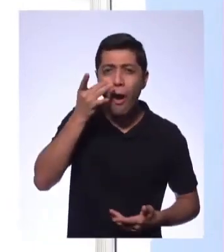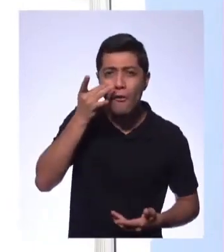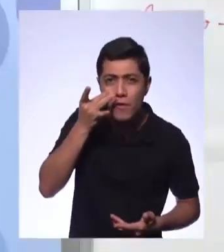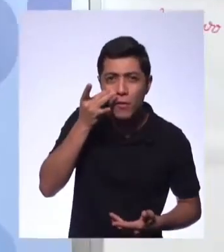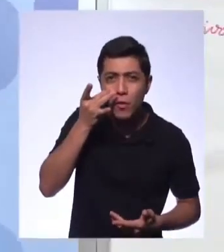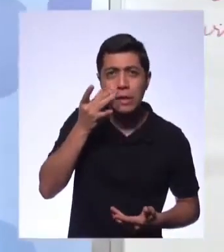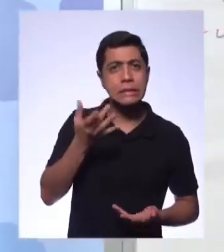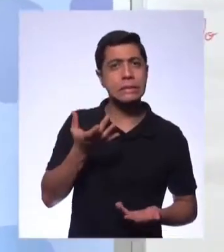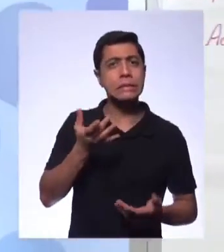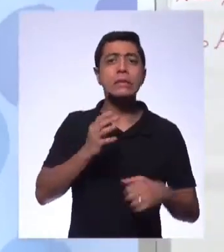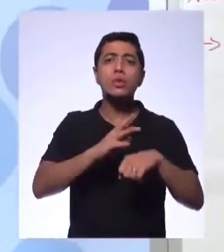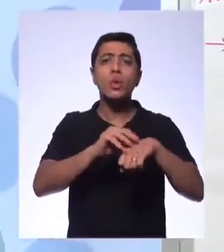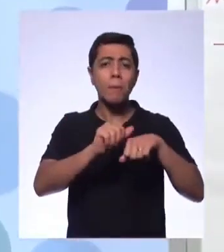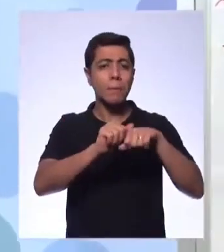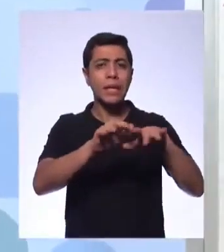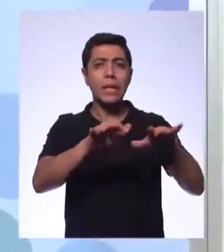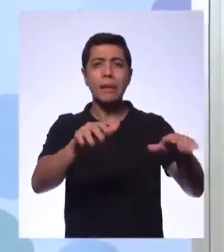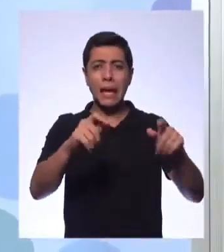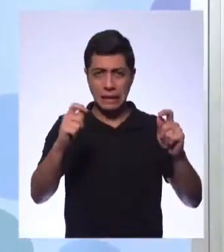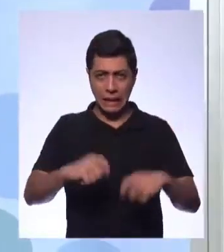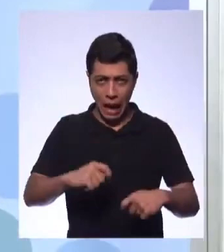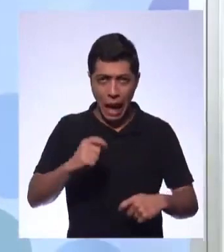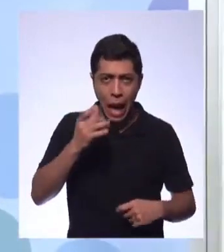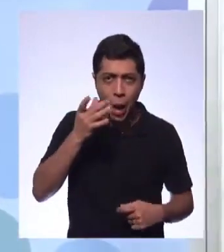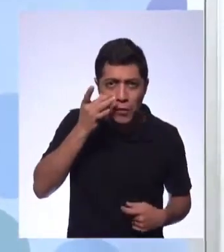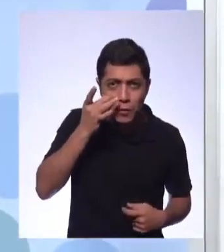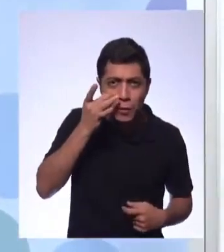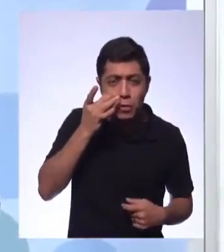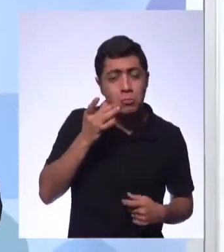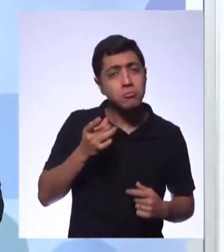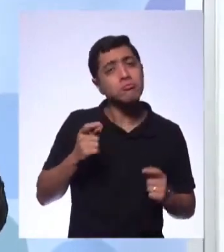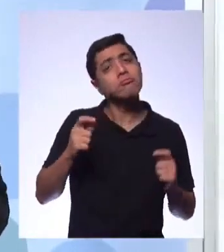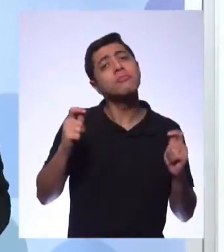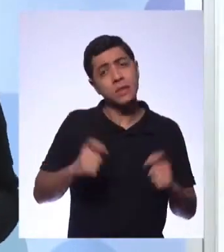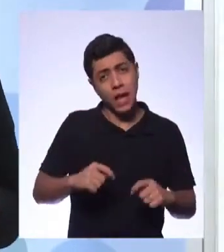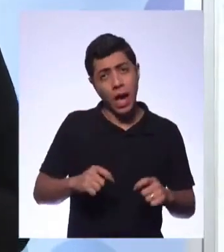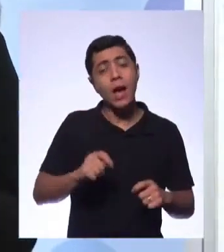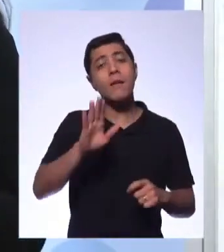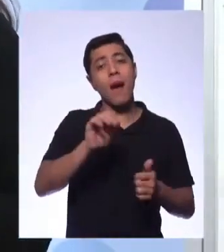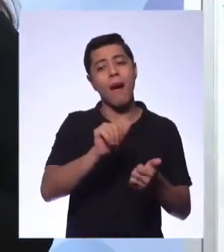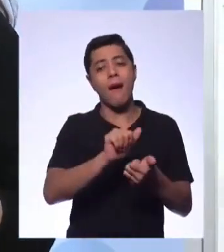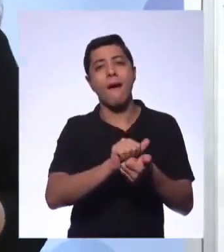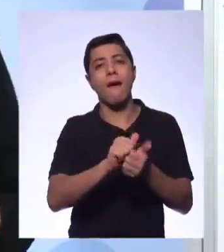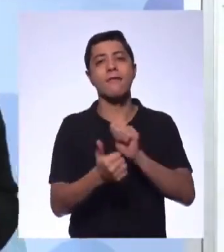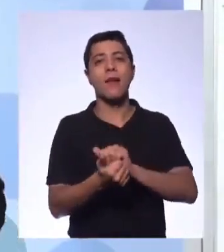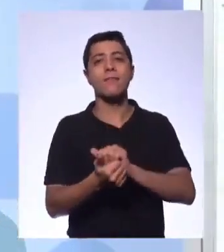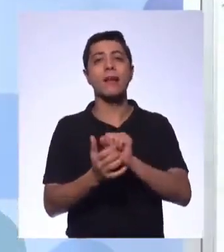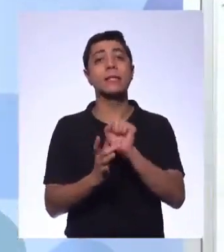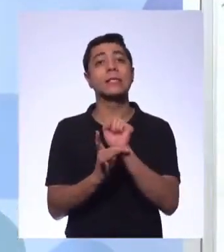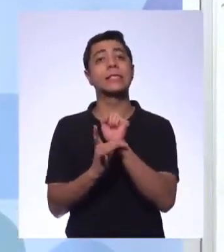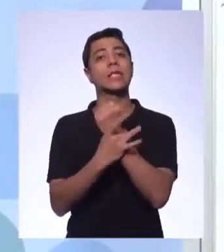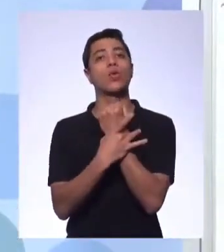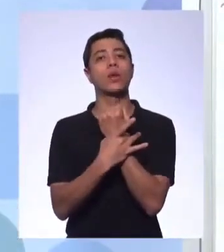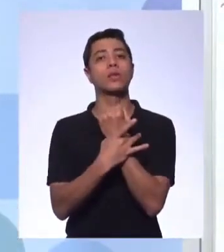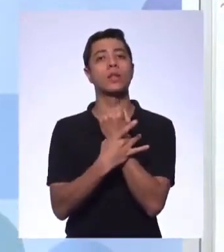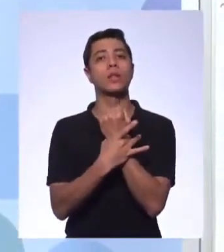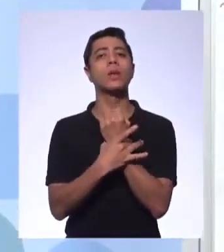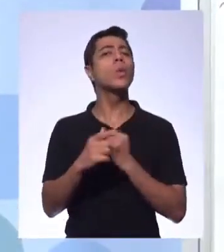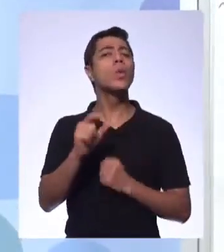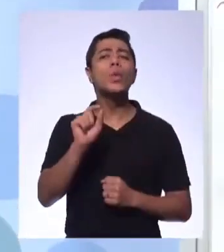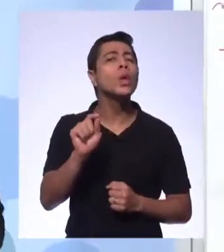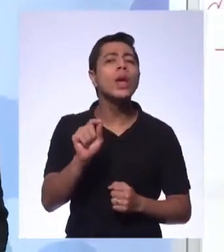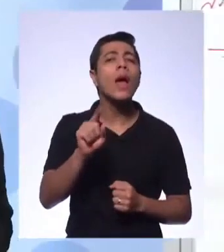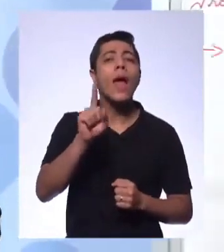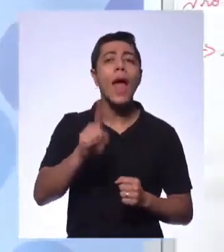Está, só que em um formato totalmente reinventado, de acordo com as melhores normas de segurança, que são os chamados shows drive-in,